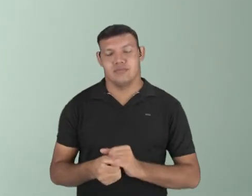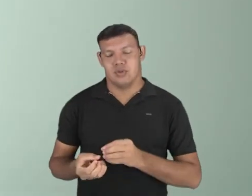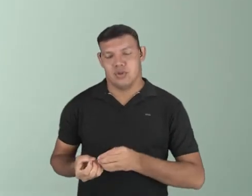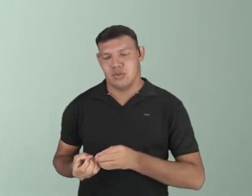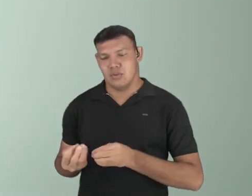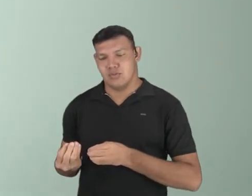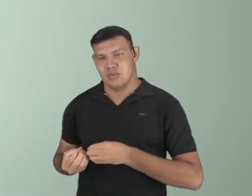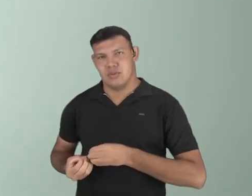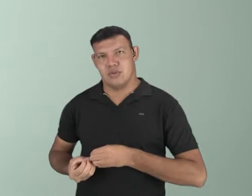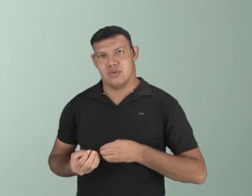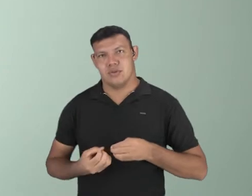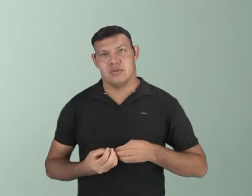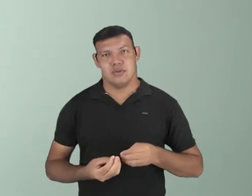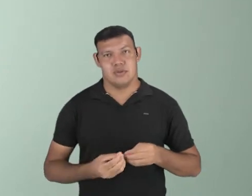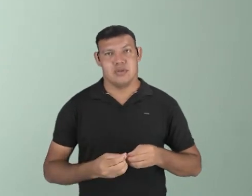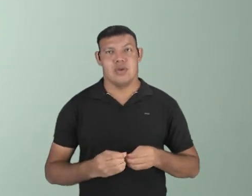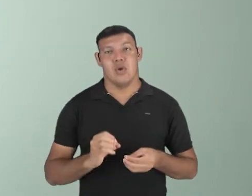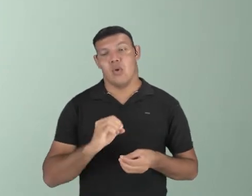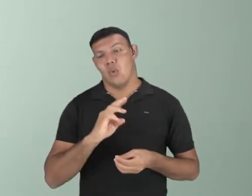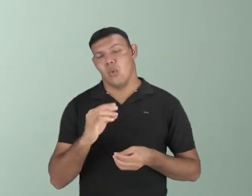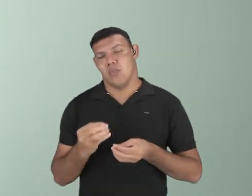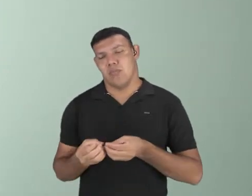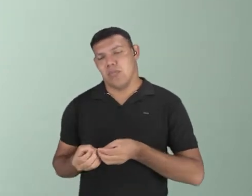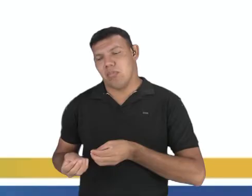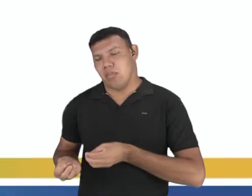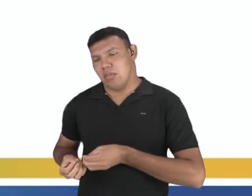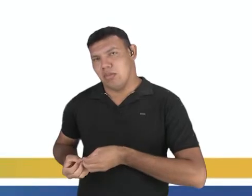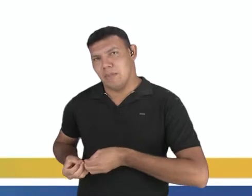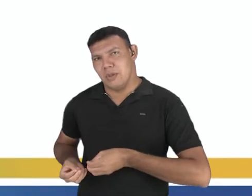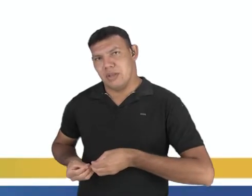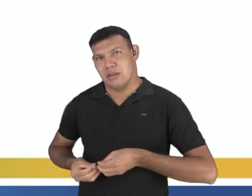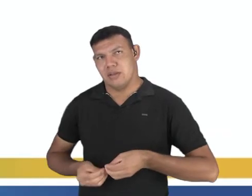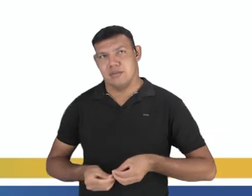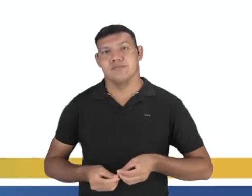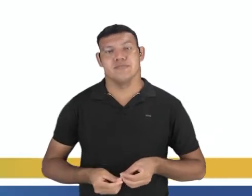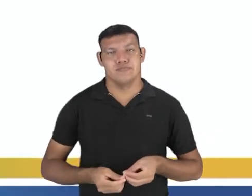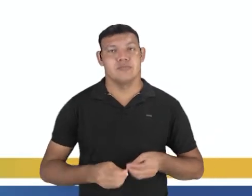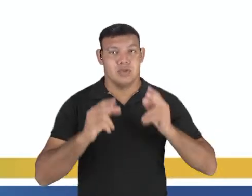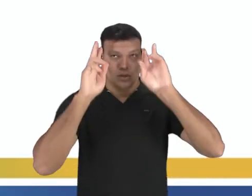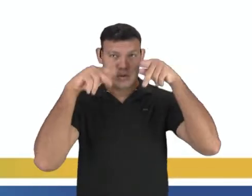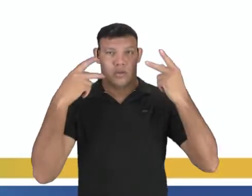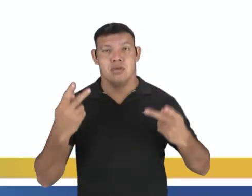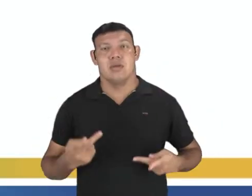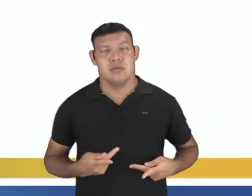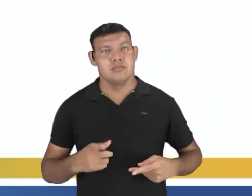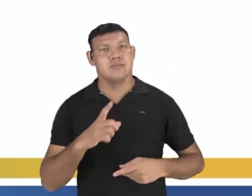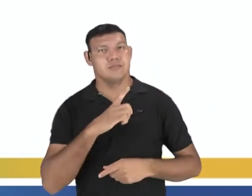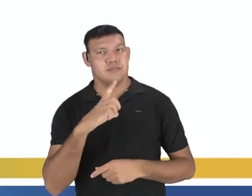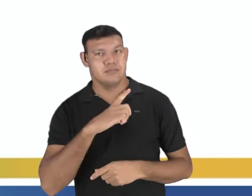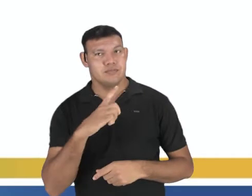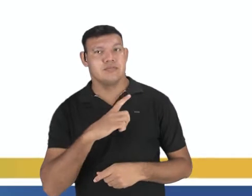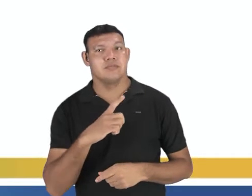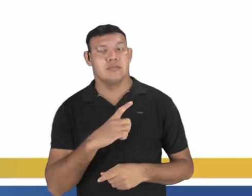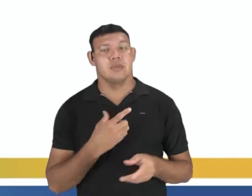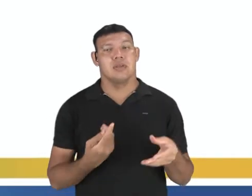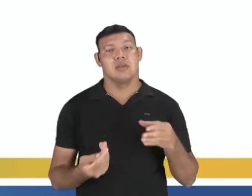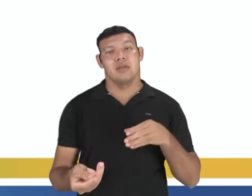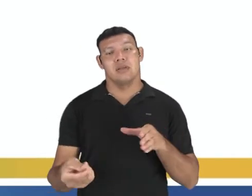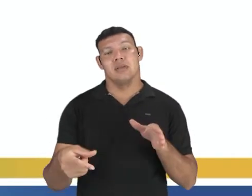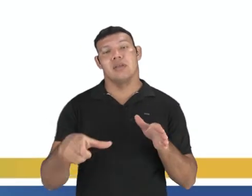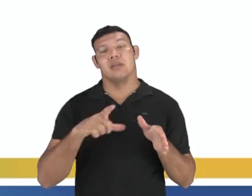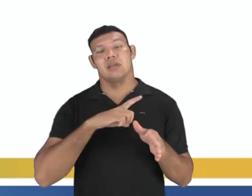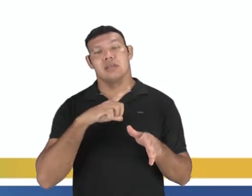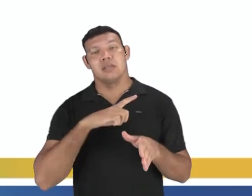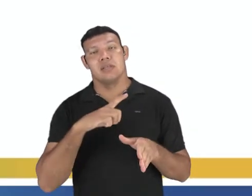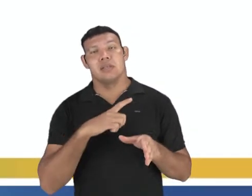degradação, catabolismo. Bom, nós somos compostos, né? Nós precisamos, no metabolismo